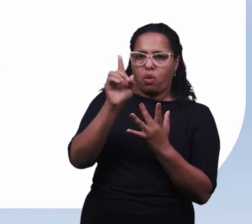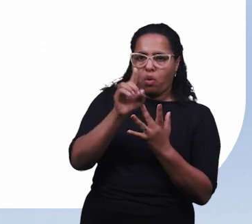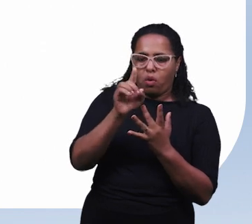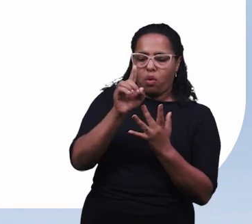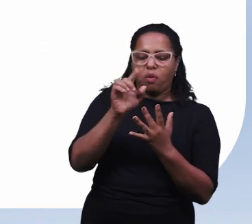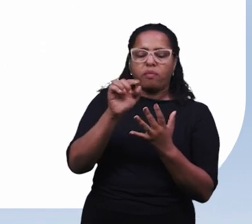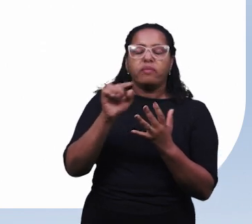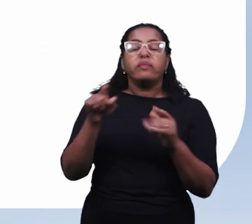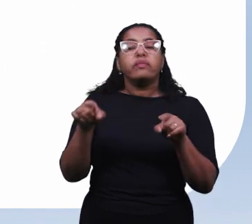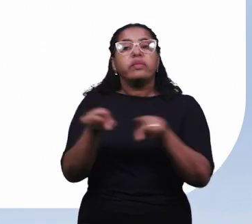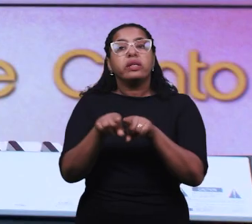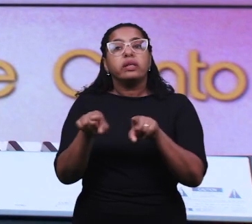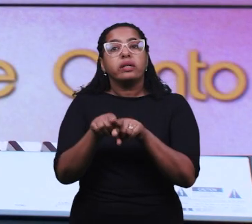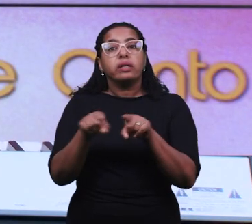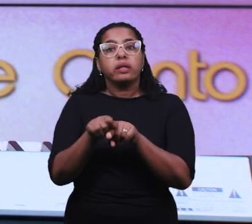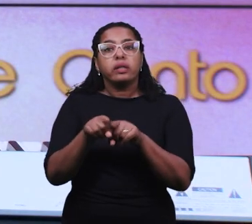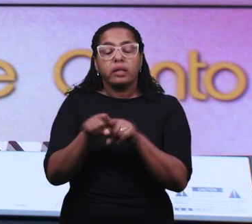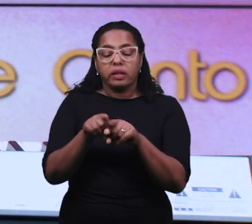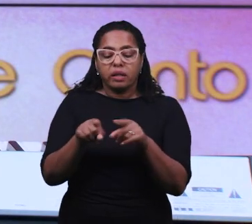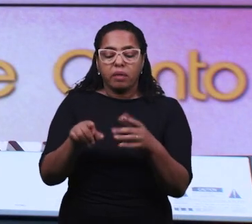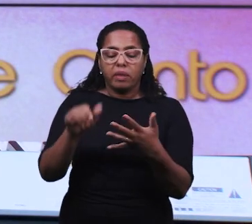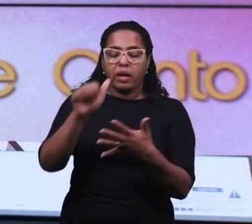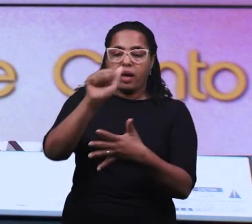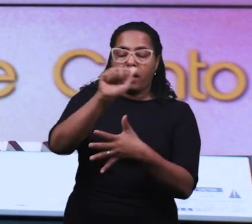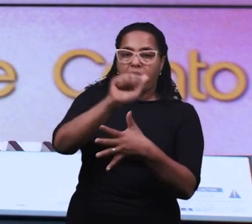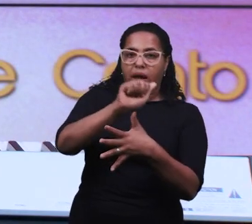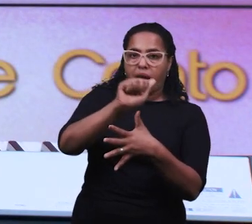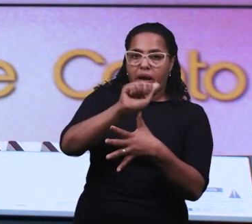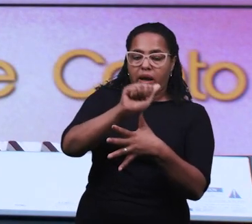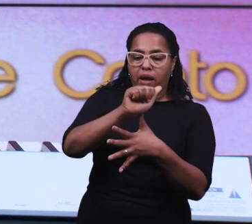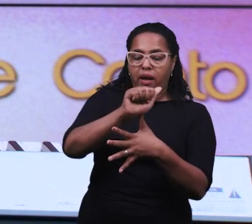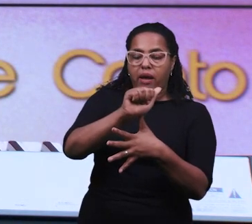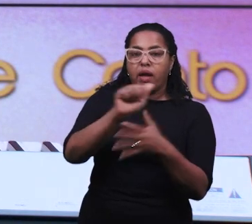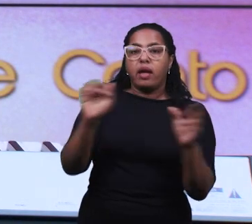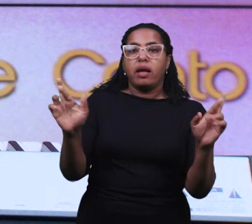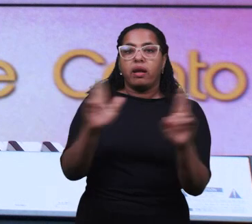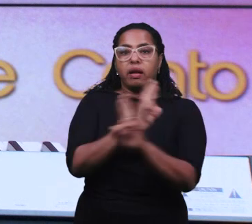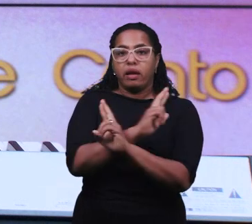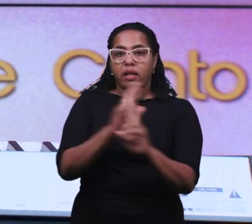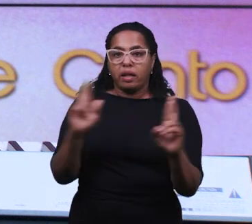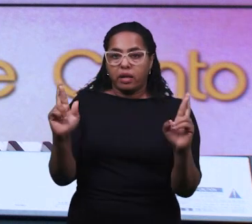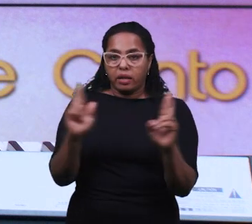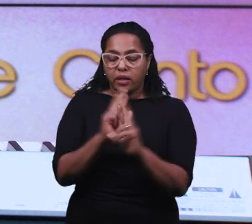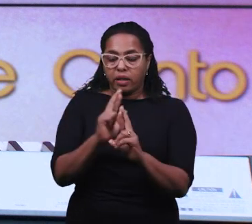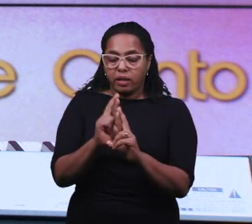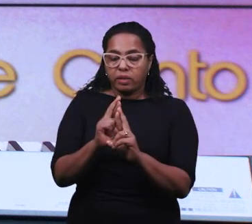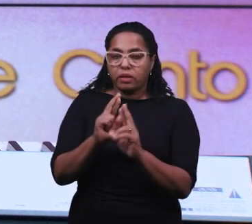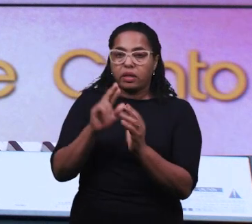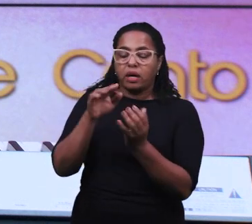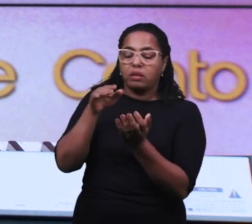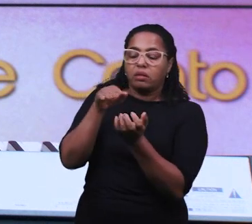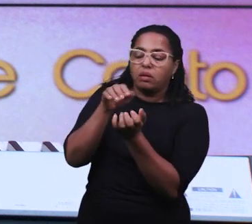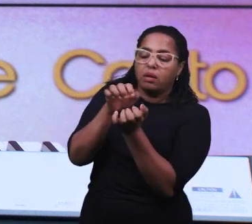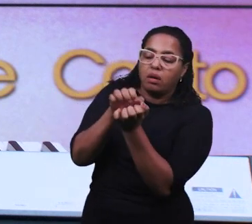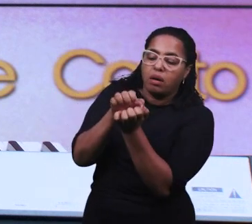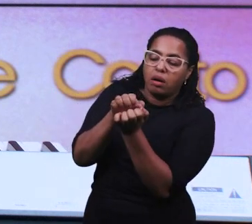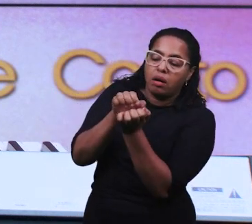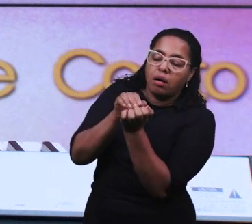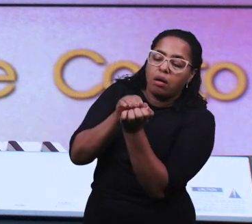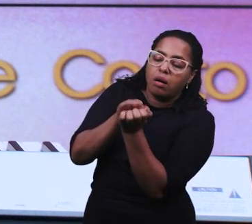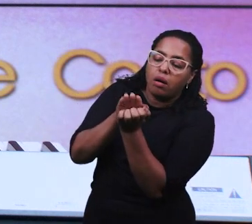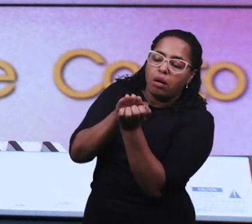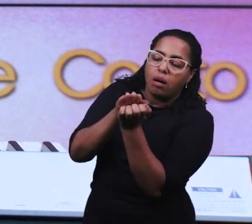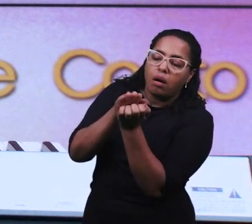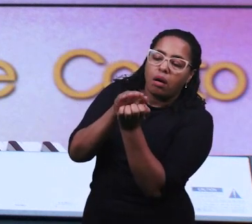e também vamos considerar a vogal A em relação à postura